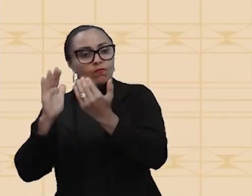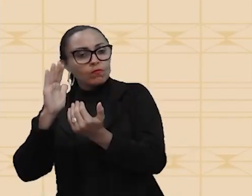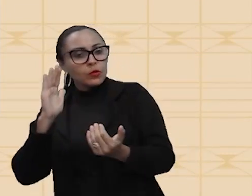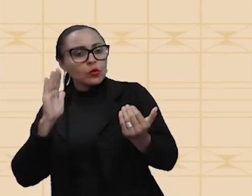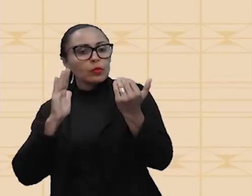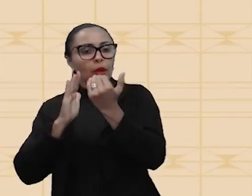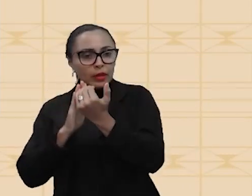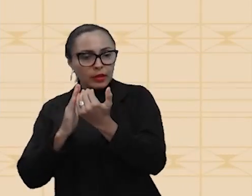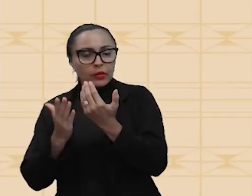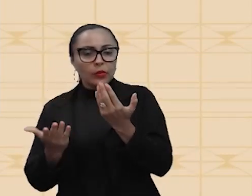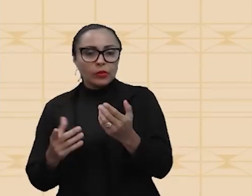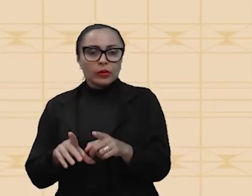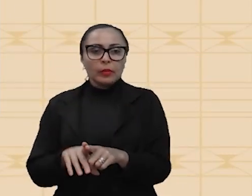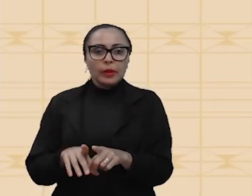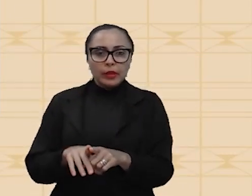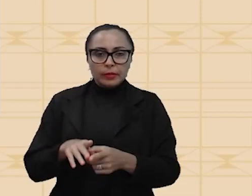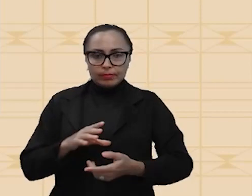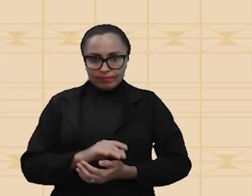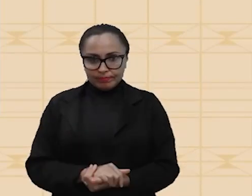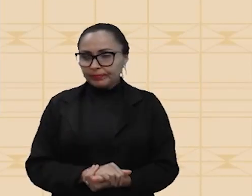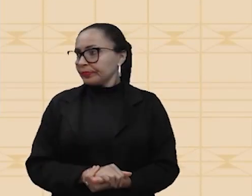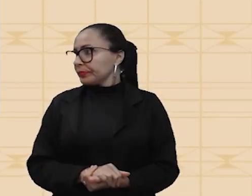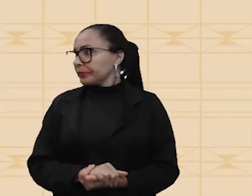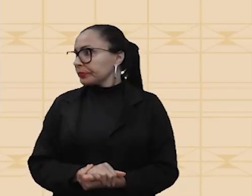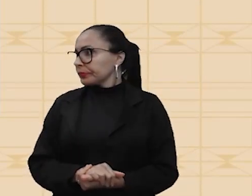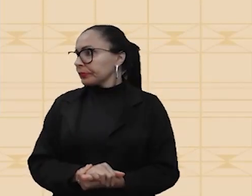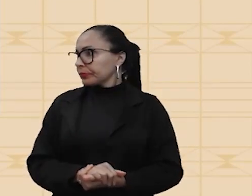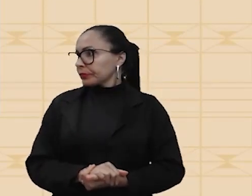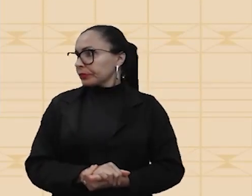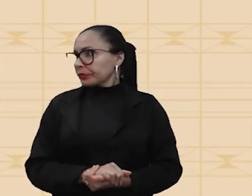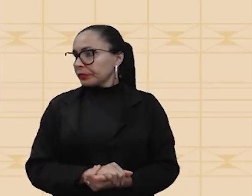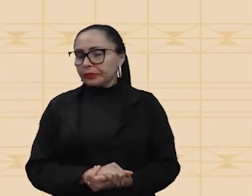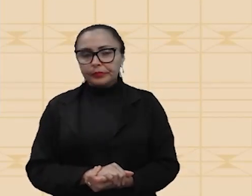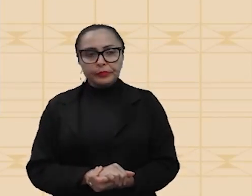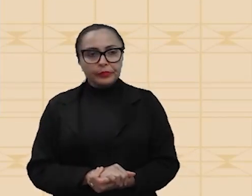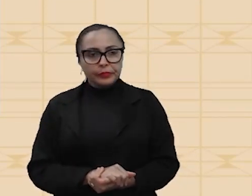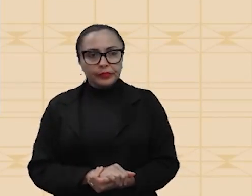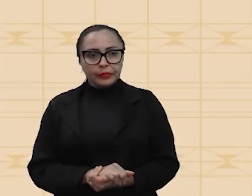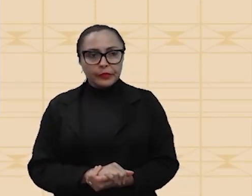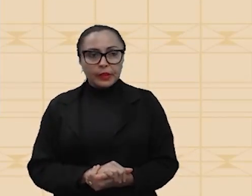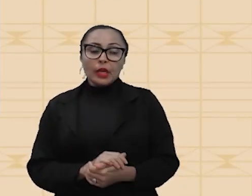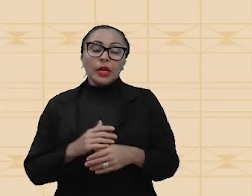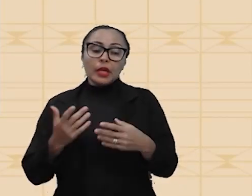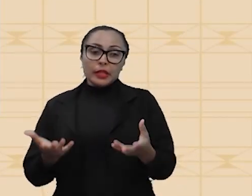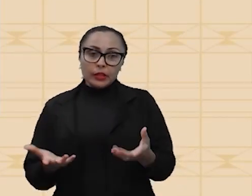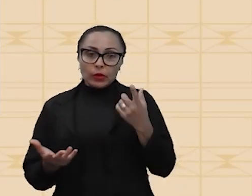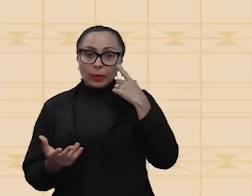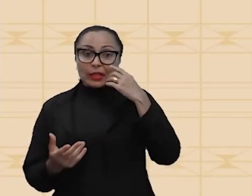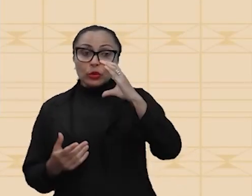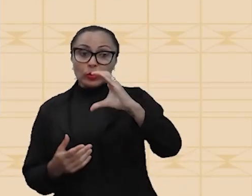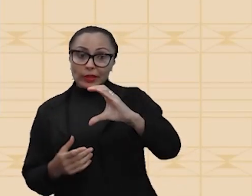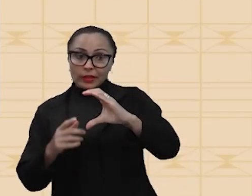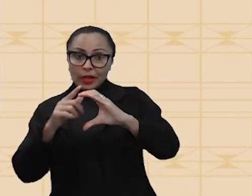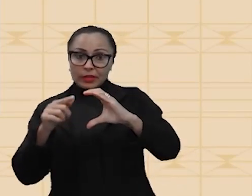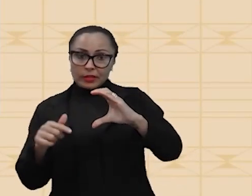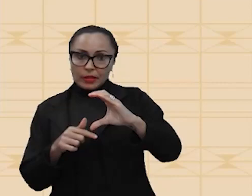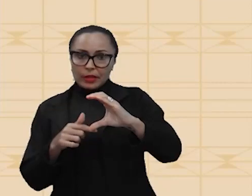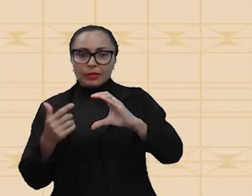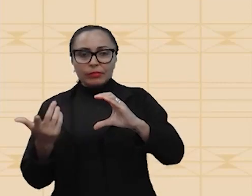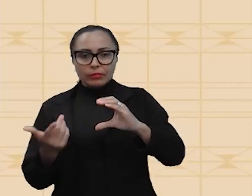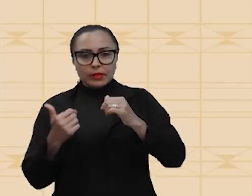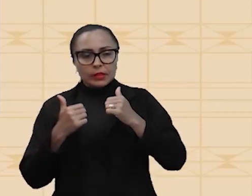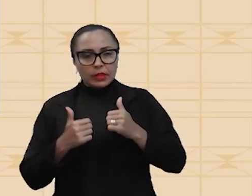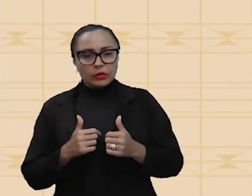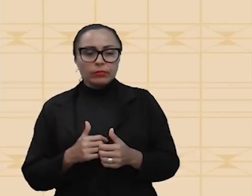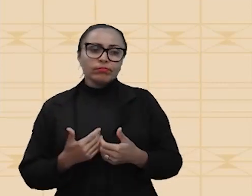LED, possibilitando que ele acenda o LED. Então, gabarito, letra C de cachorrão. E com isso, meus